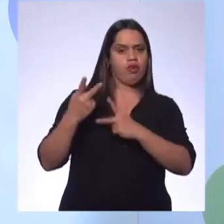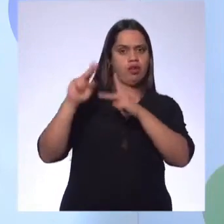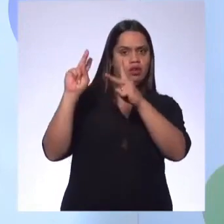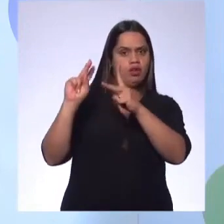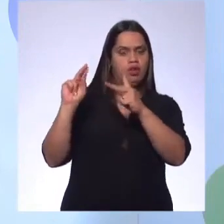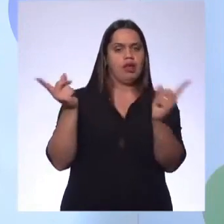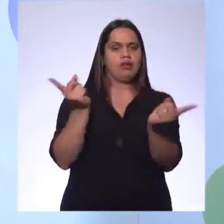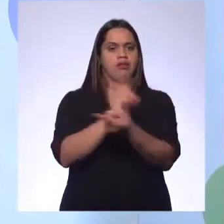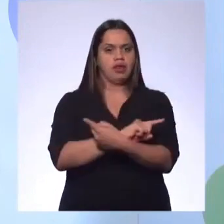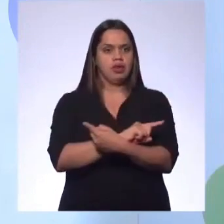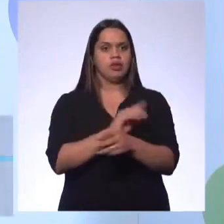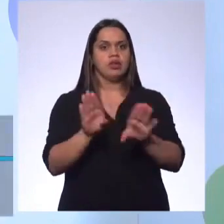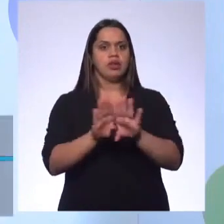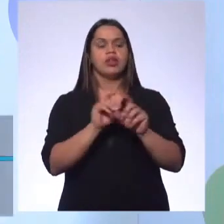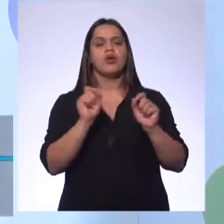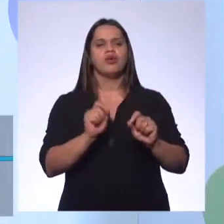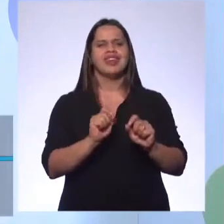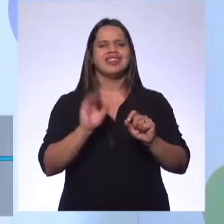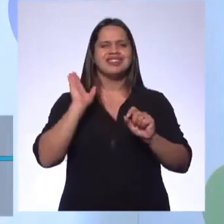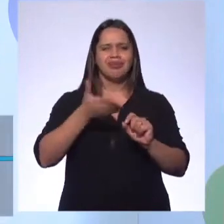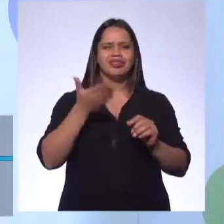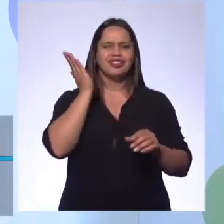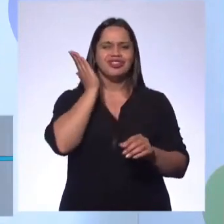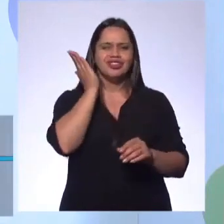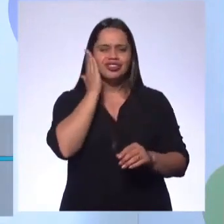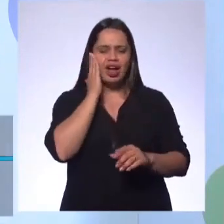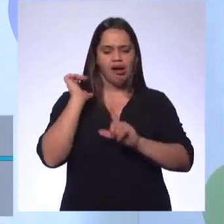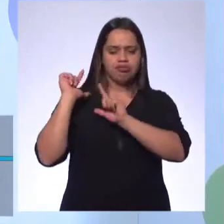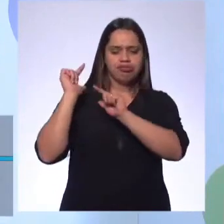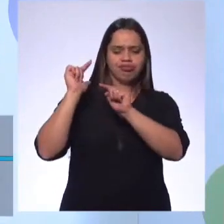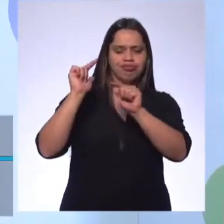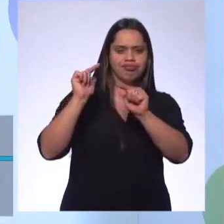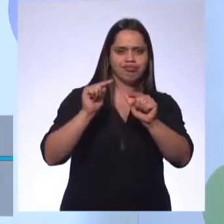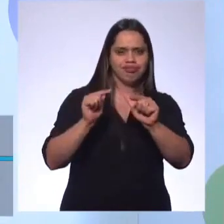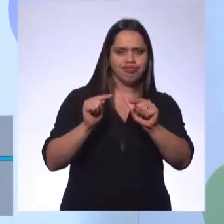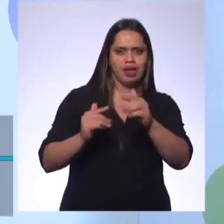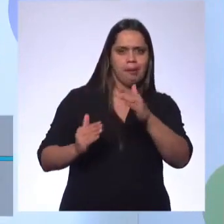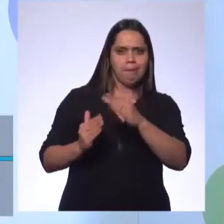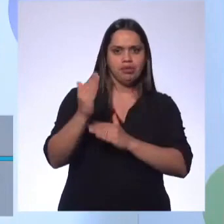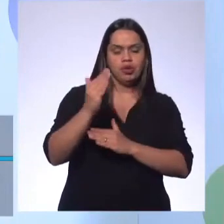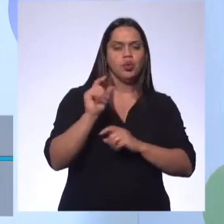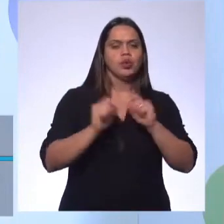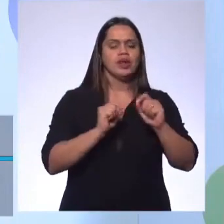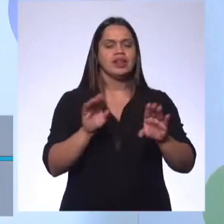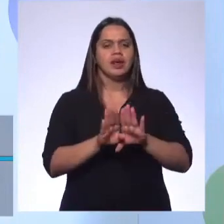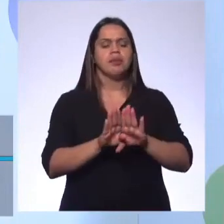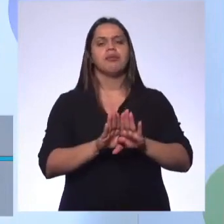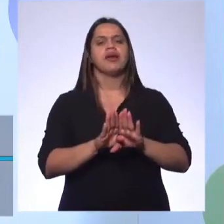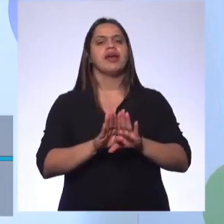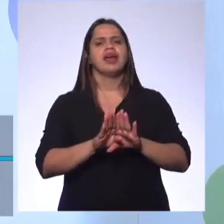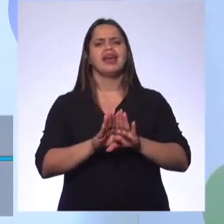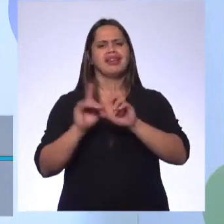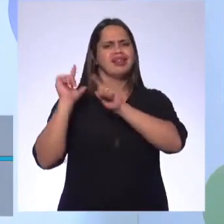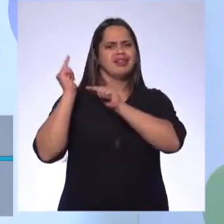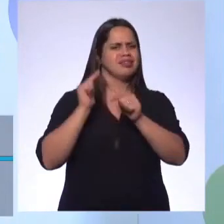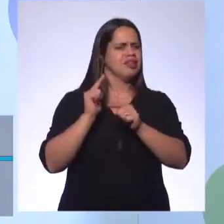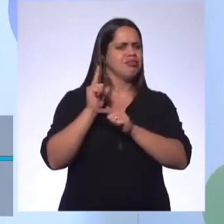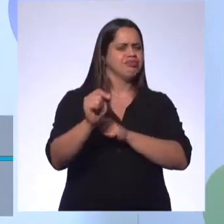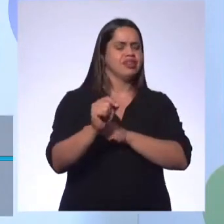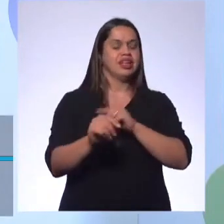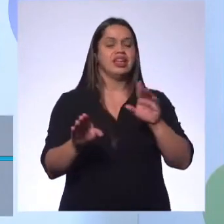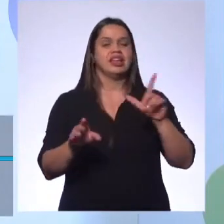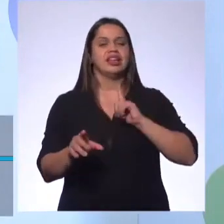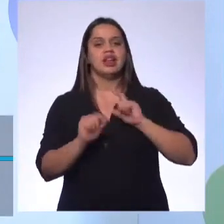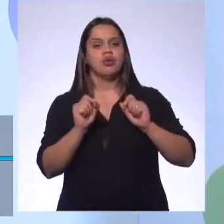romper com a tradição, inovação, fuga da tradição, haver